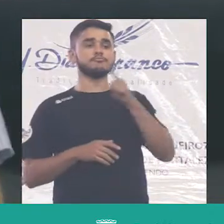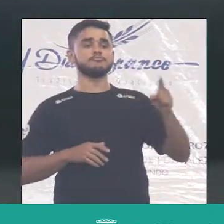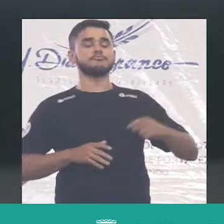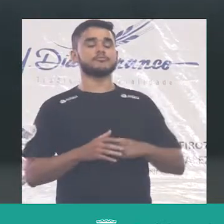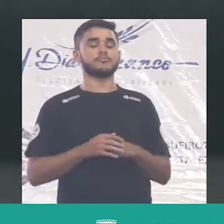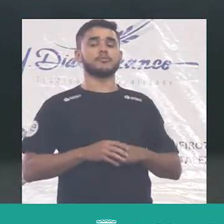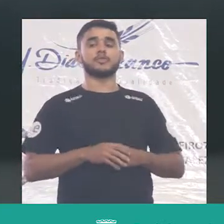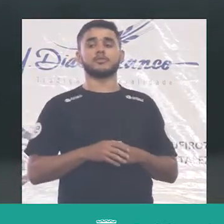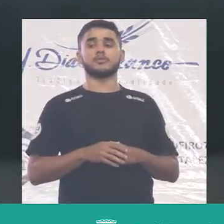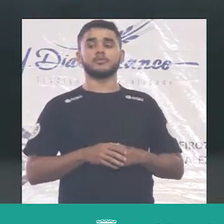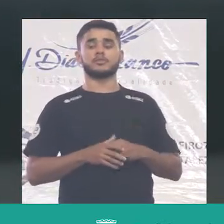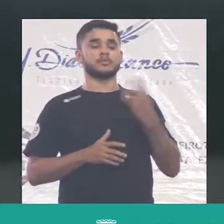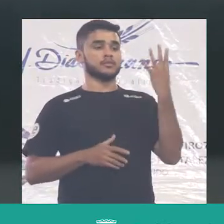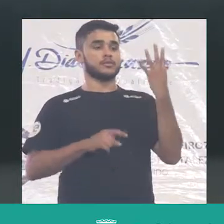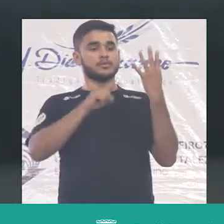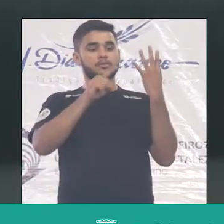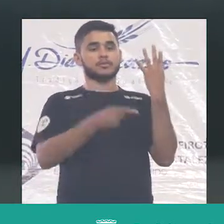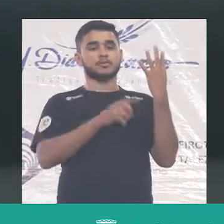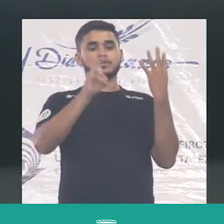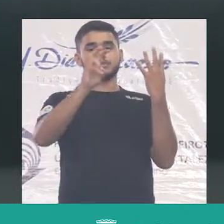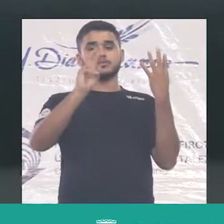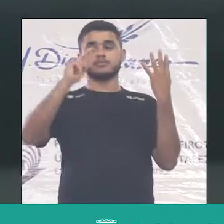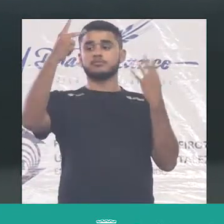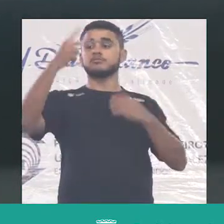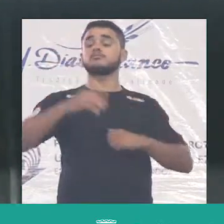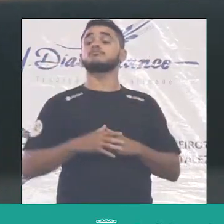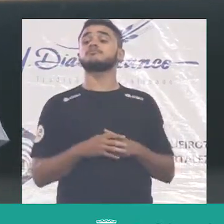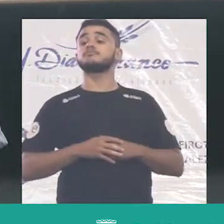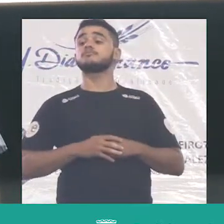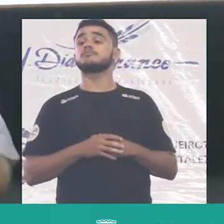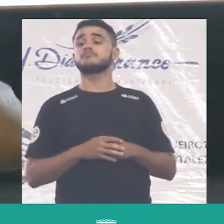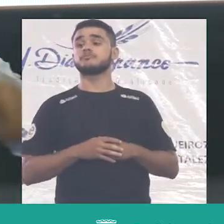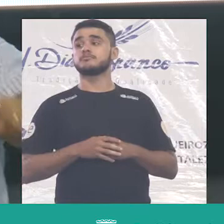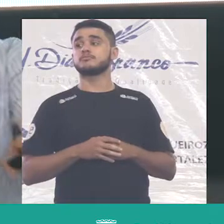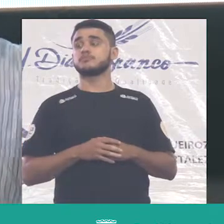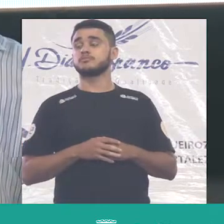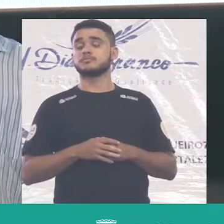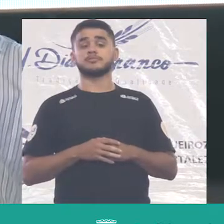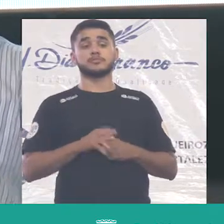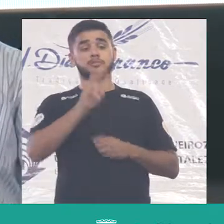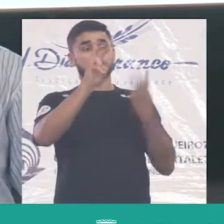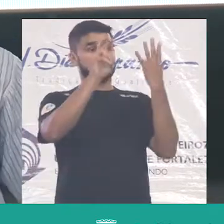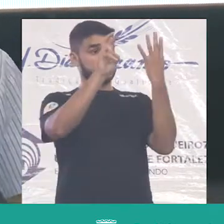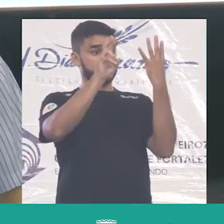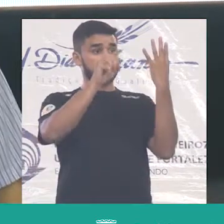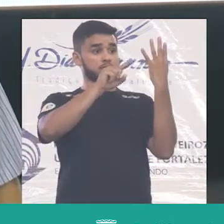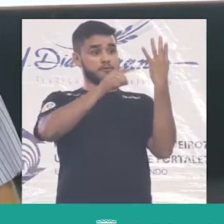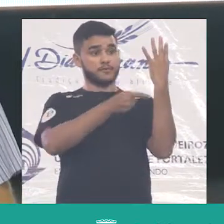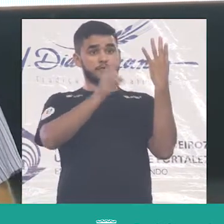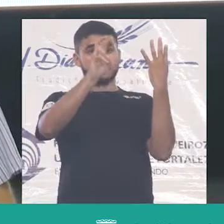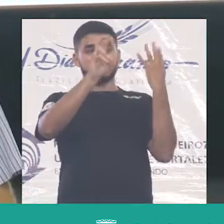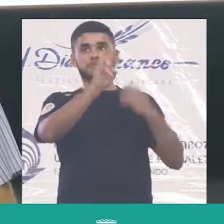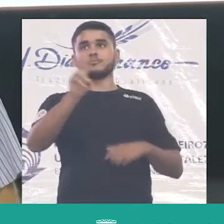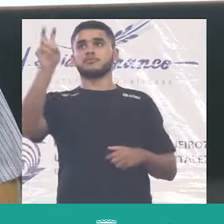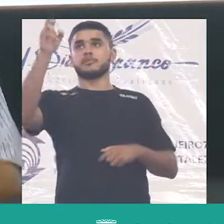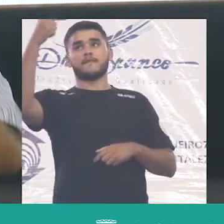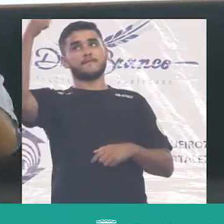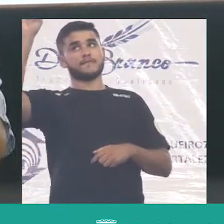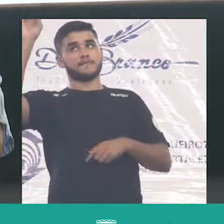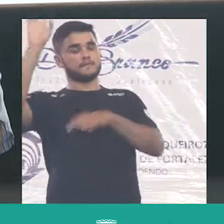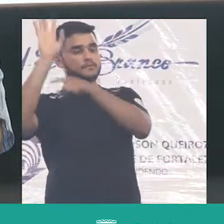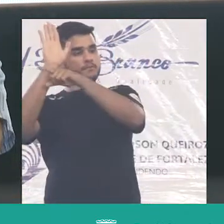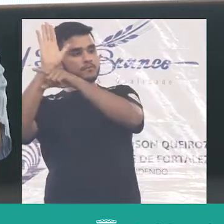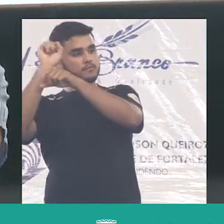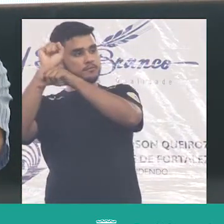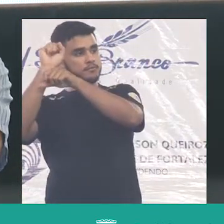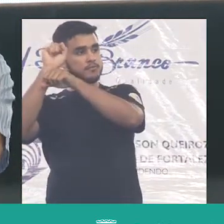cabeça. 4,5 ao quadrado. Depois da vírgula, 5. Tira